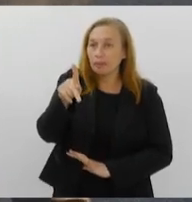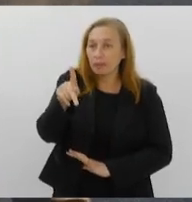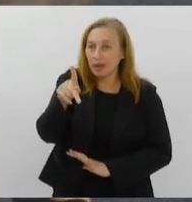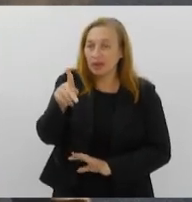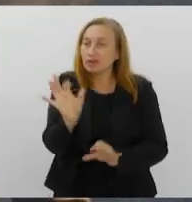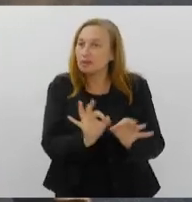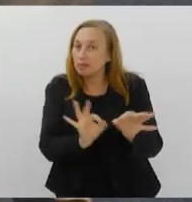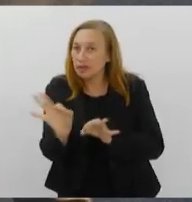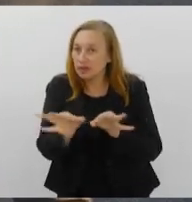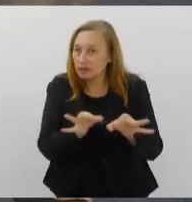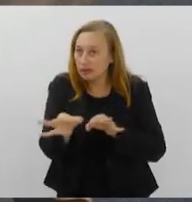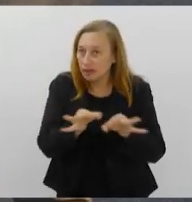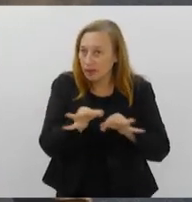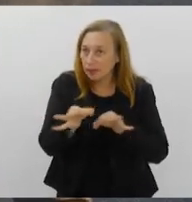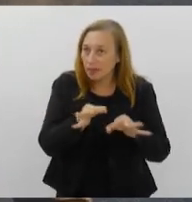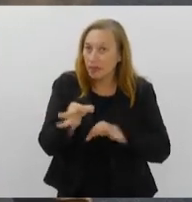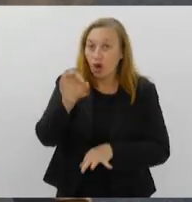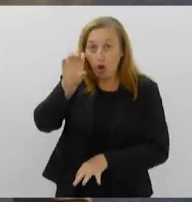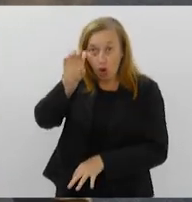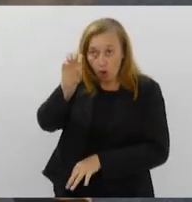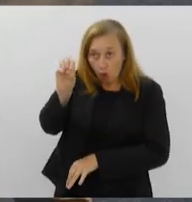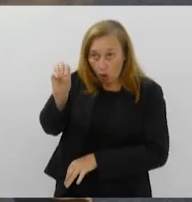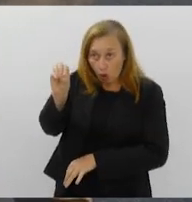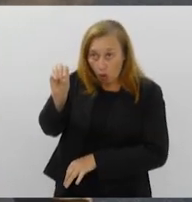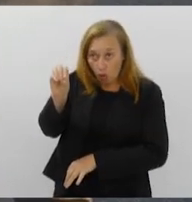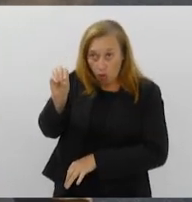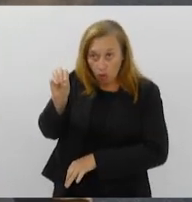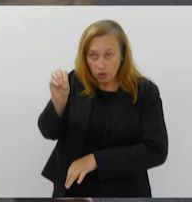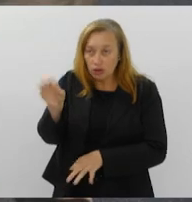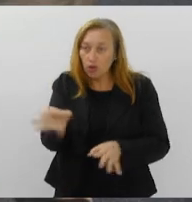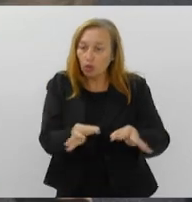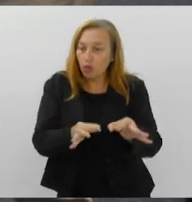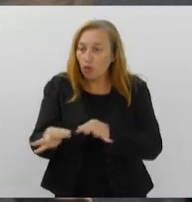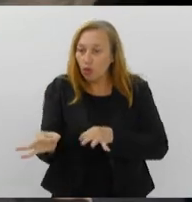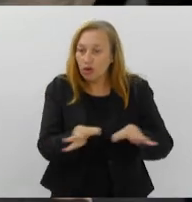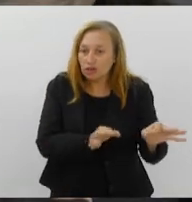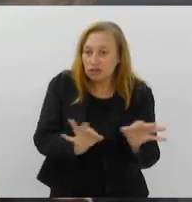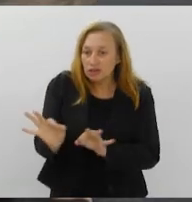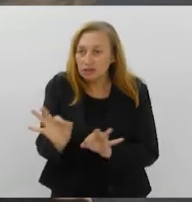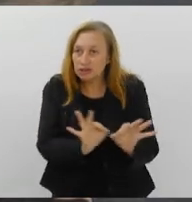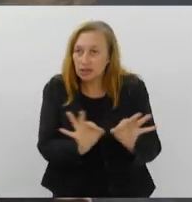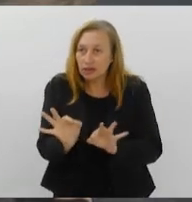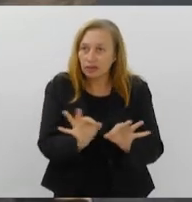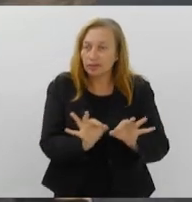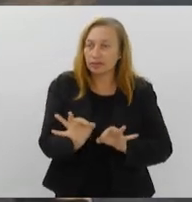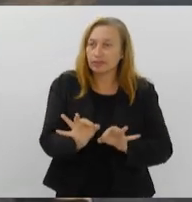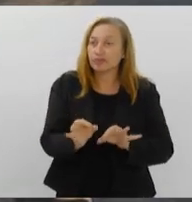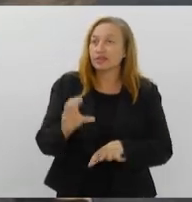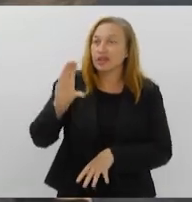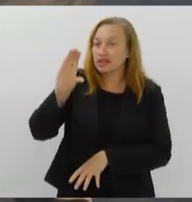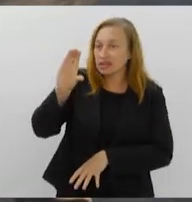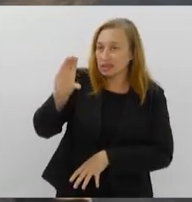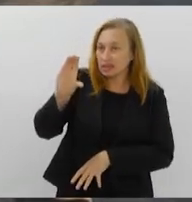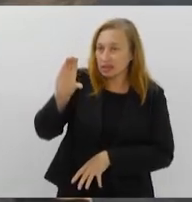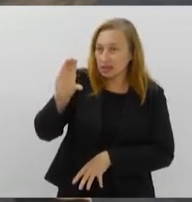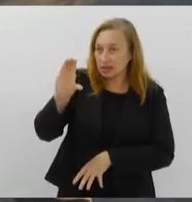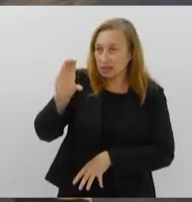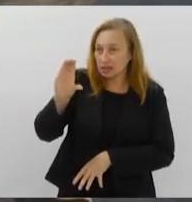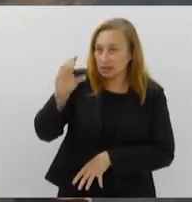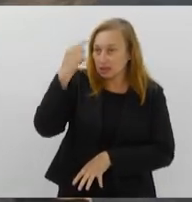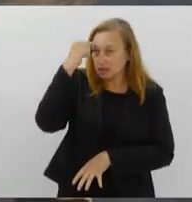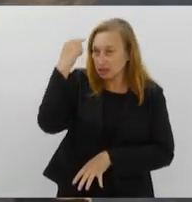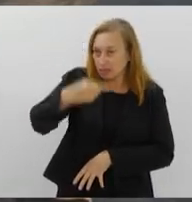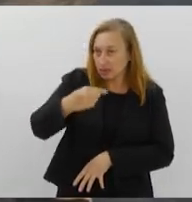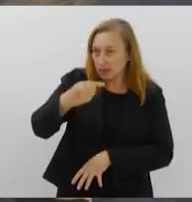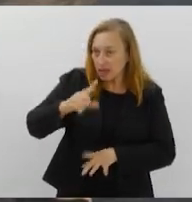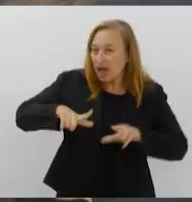planejar, O de organizar, C de comandar, isto